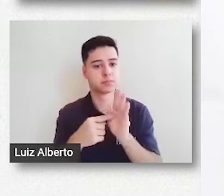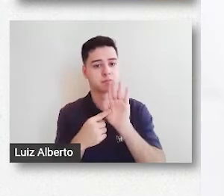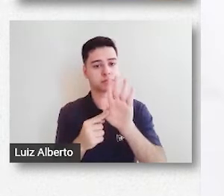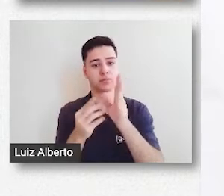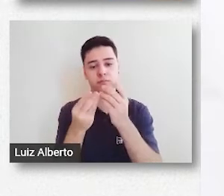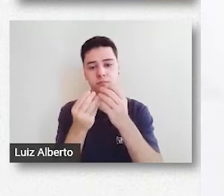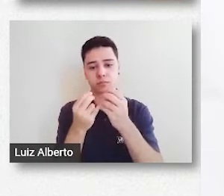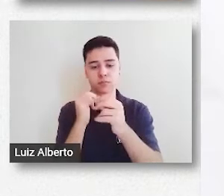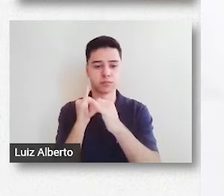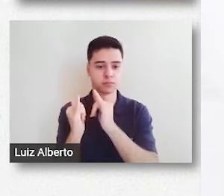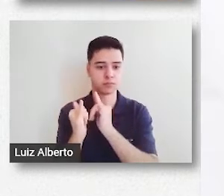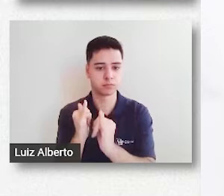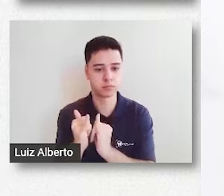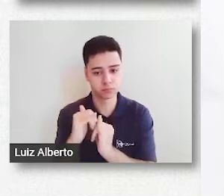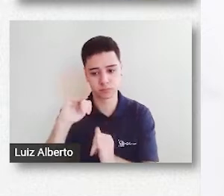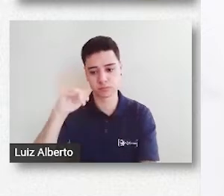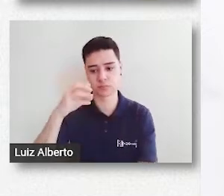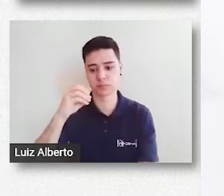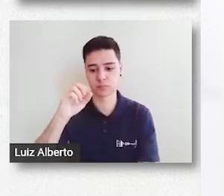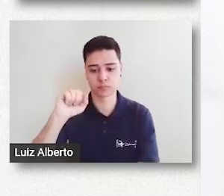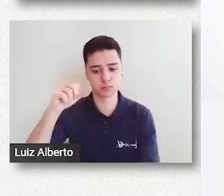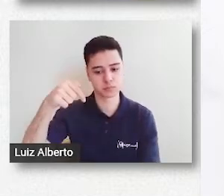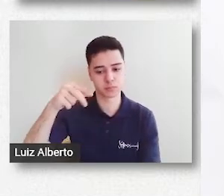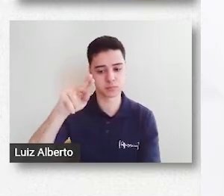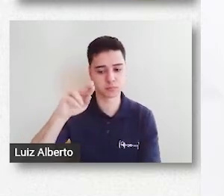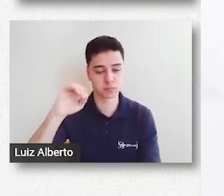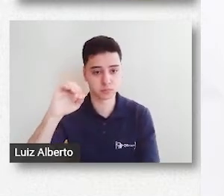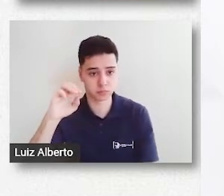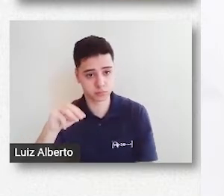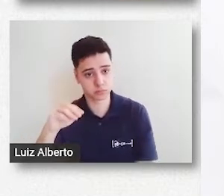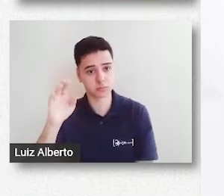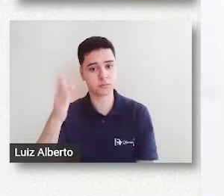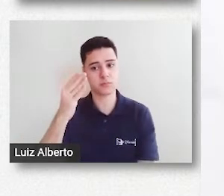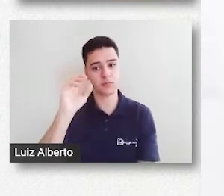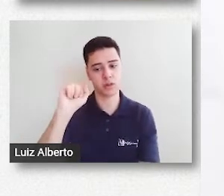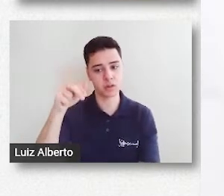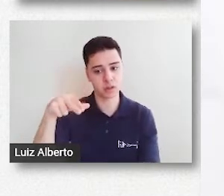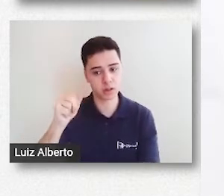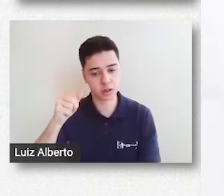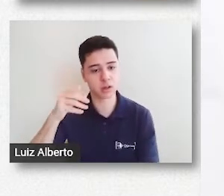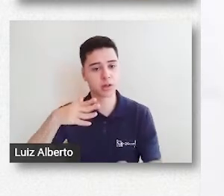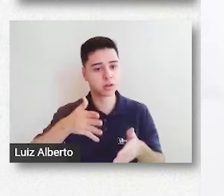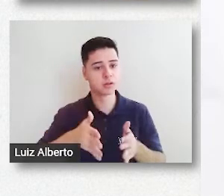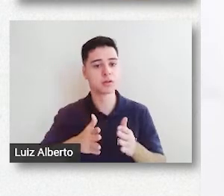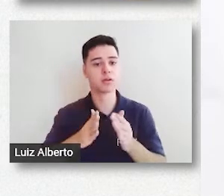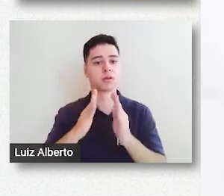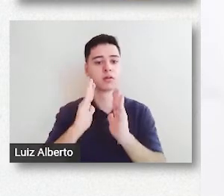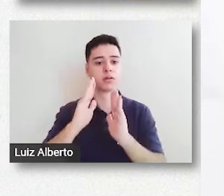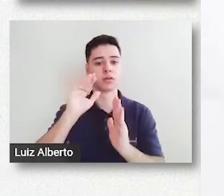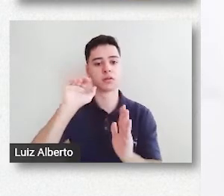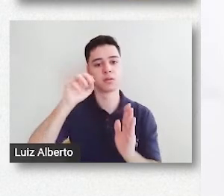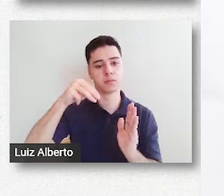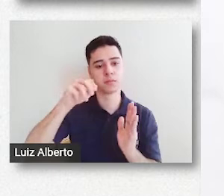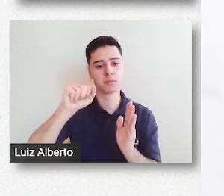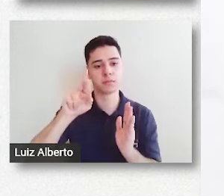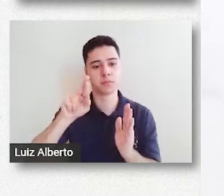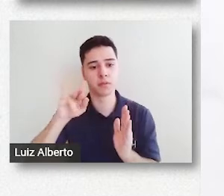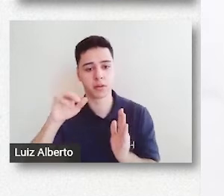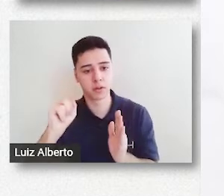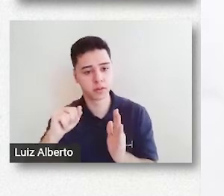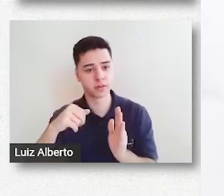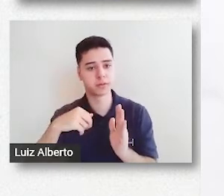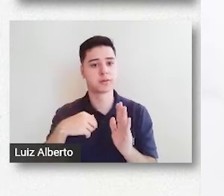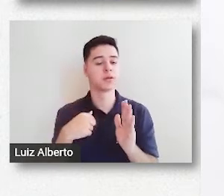Joaquim, sobre Ana, sobre o nascimento de Maria, principalmente. Né? Então, é uma devoção